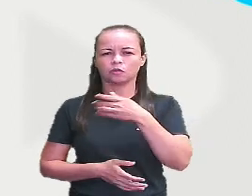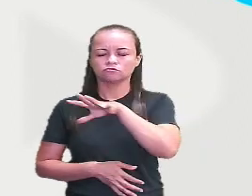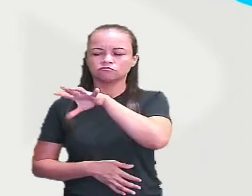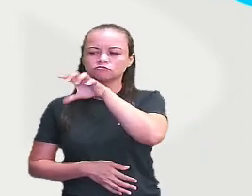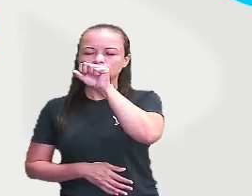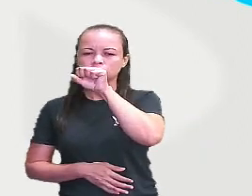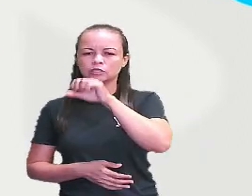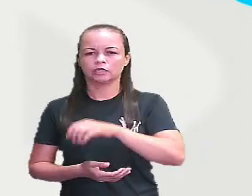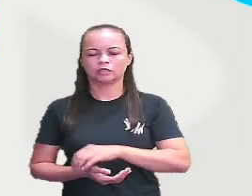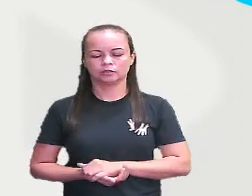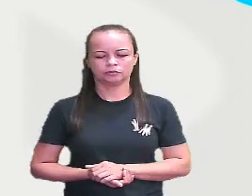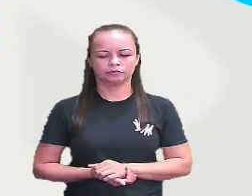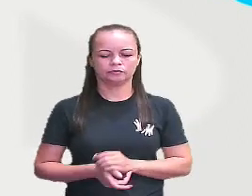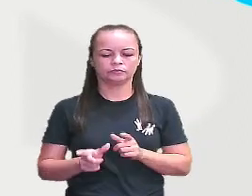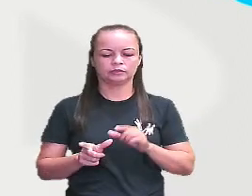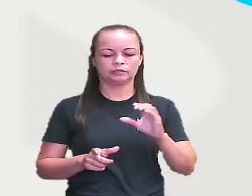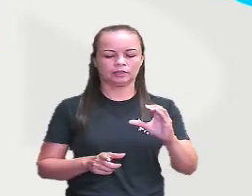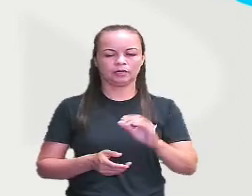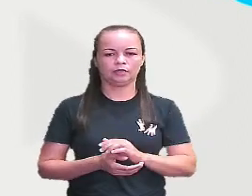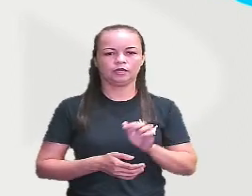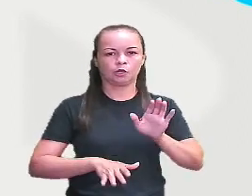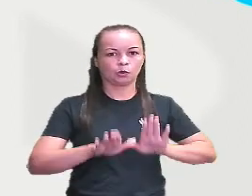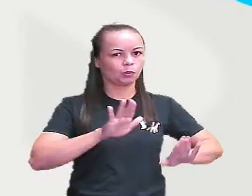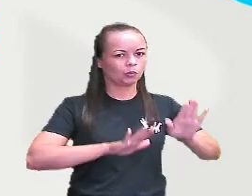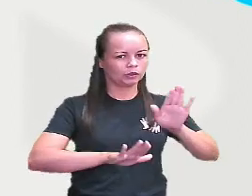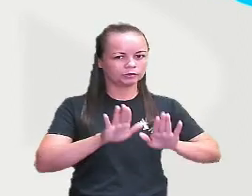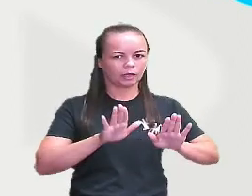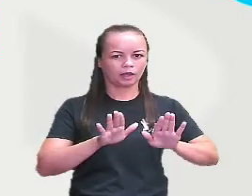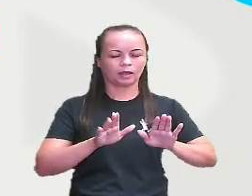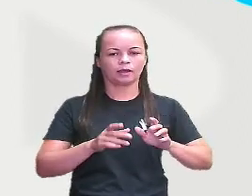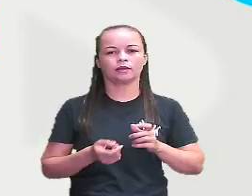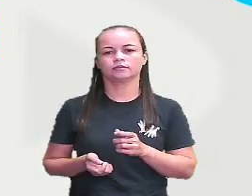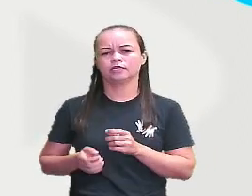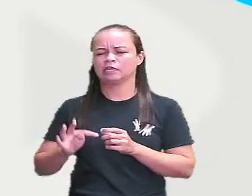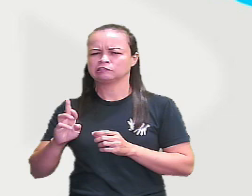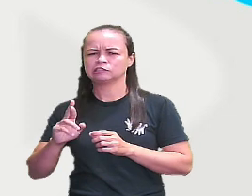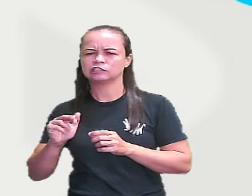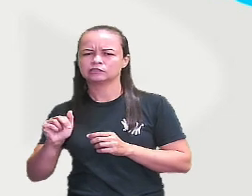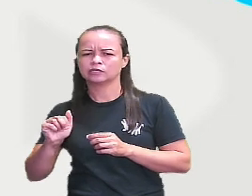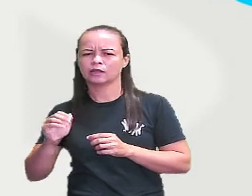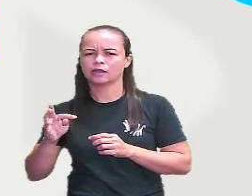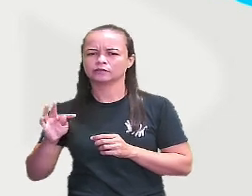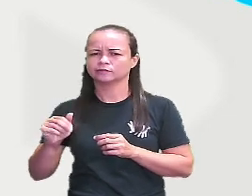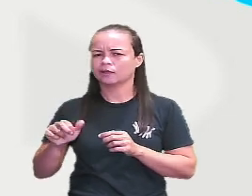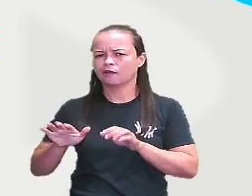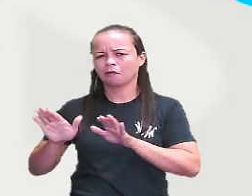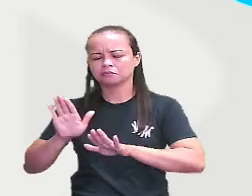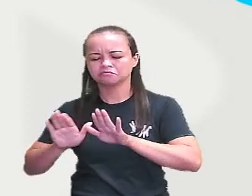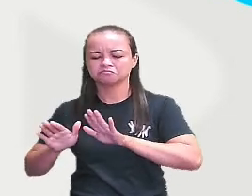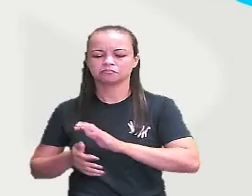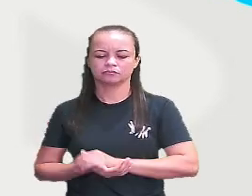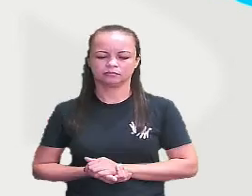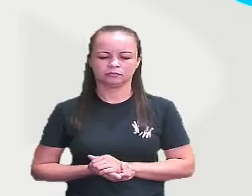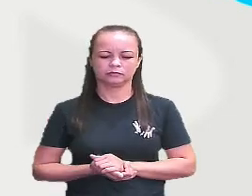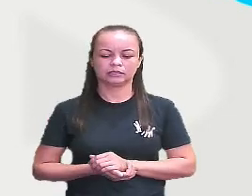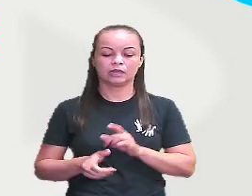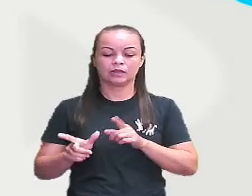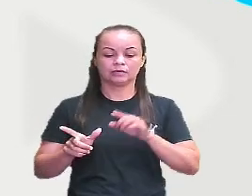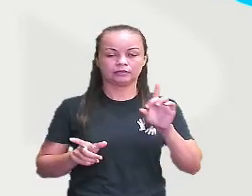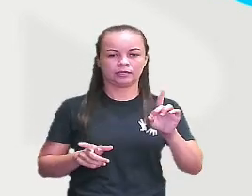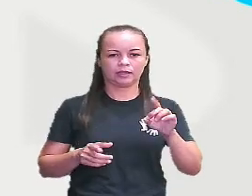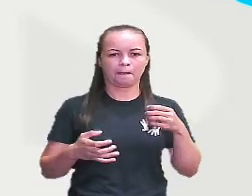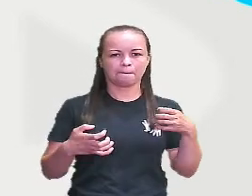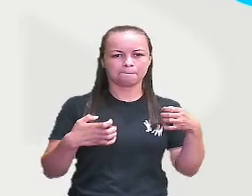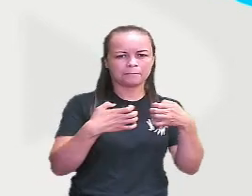cheiro. C: cuidar, tratar. Letra D: perto,